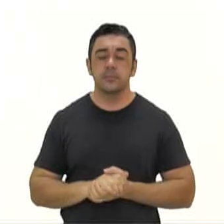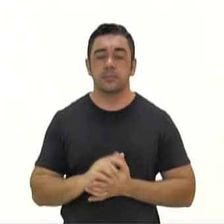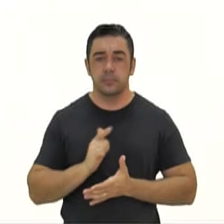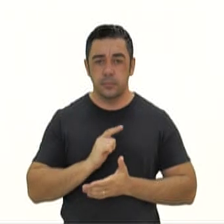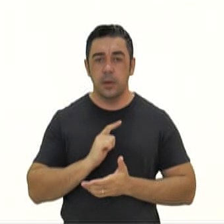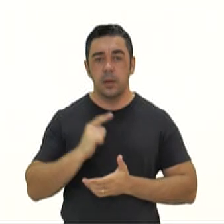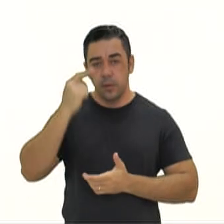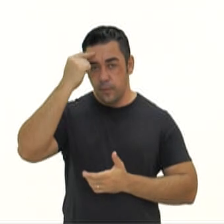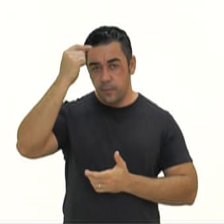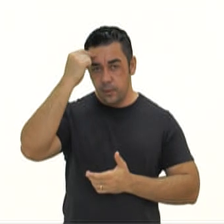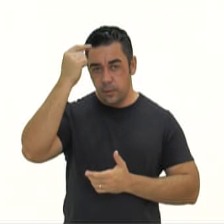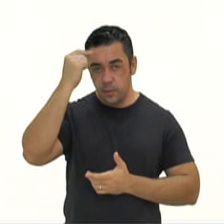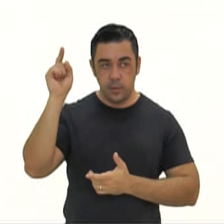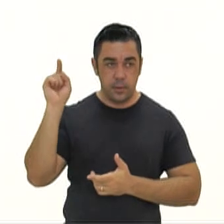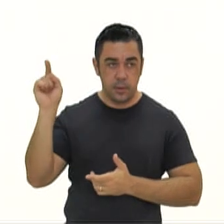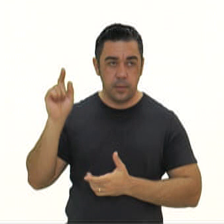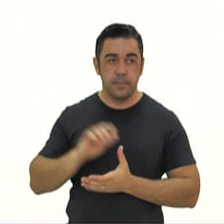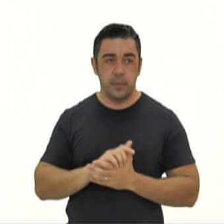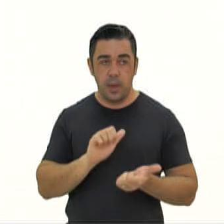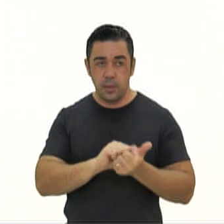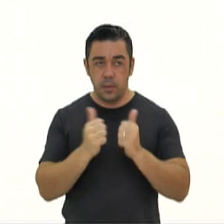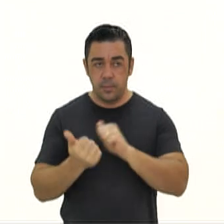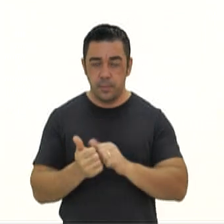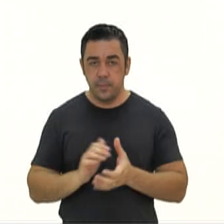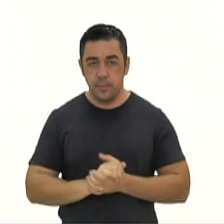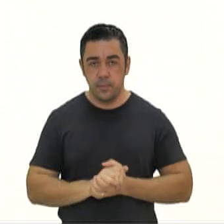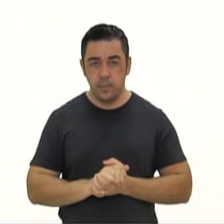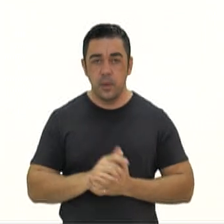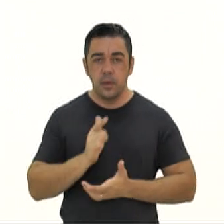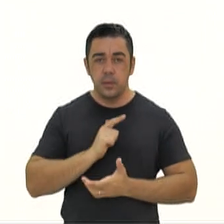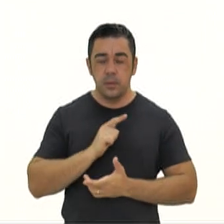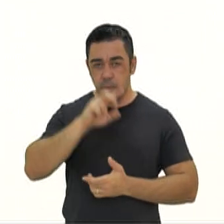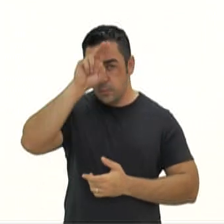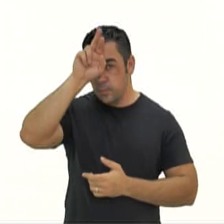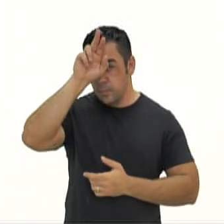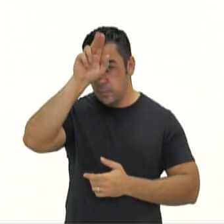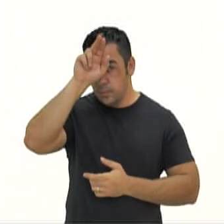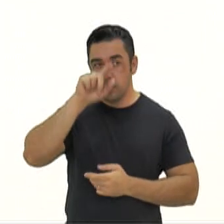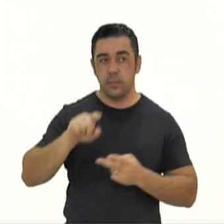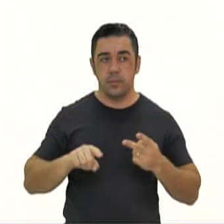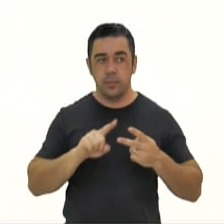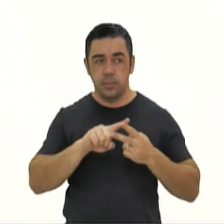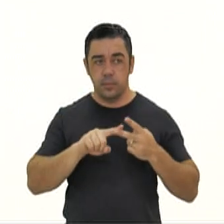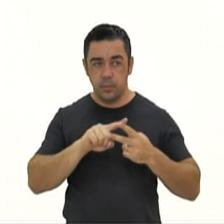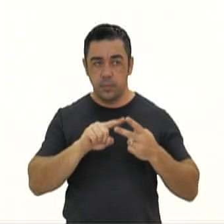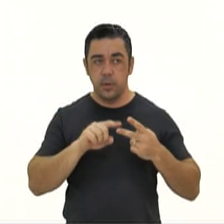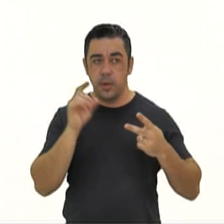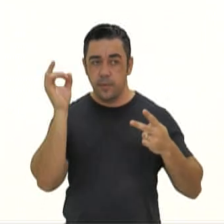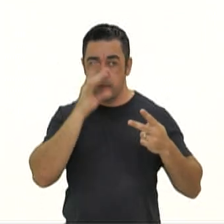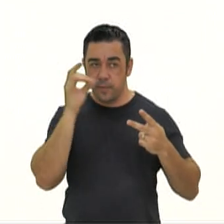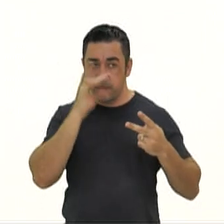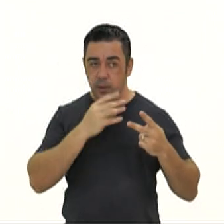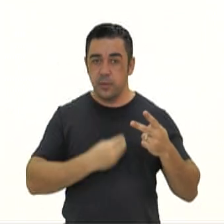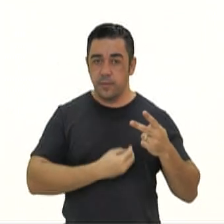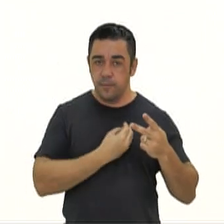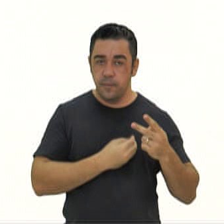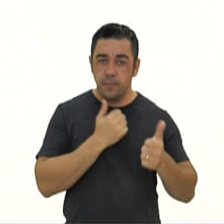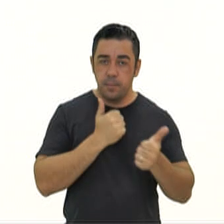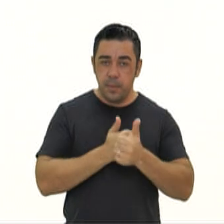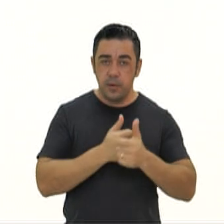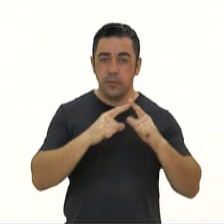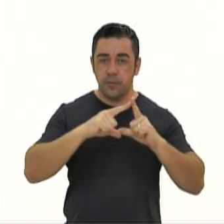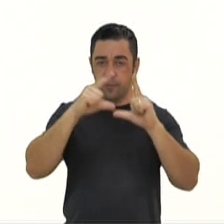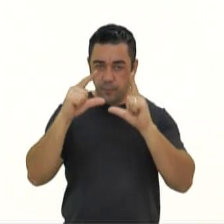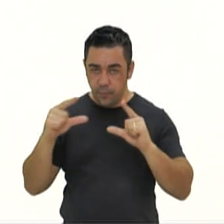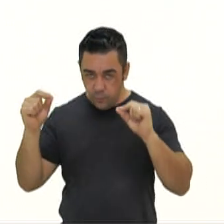Federal de Uberlândia adaptada. Os louva-a-Deus e as esperanças são verdes e vivem em folhagens que